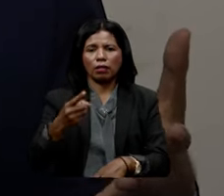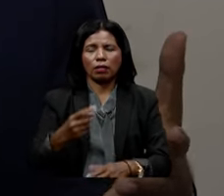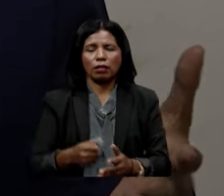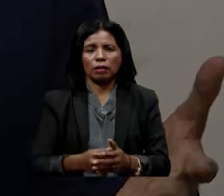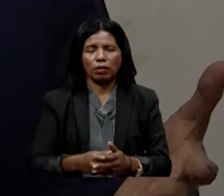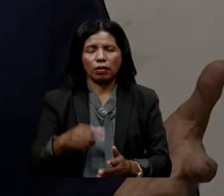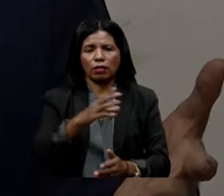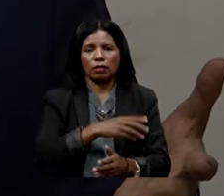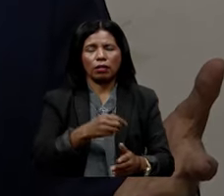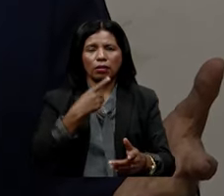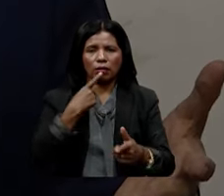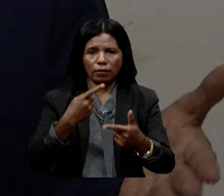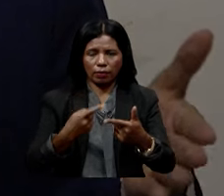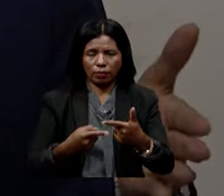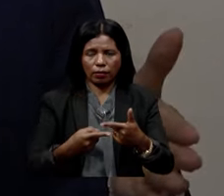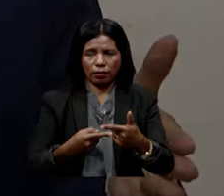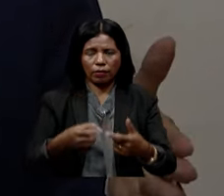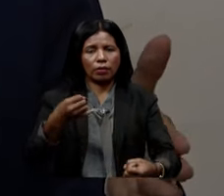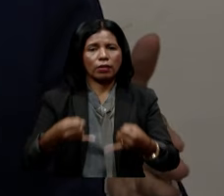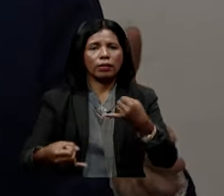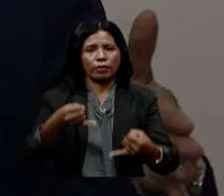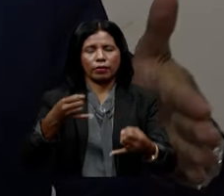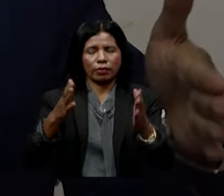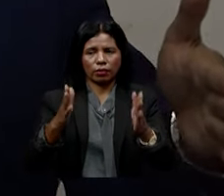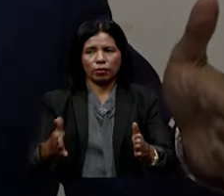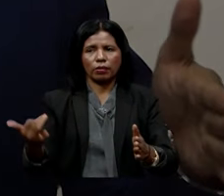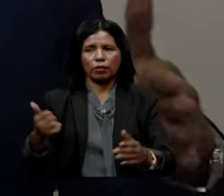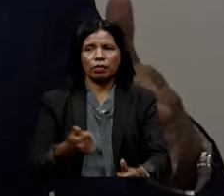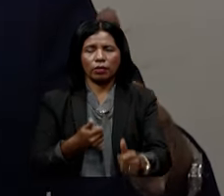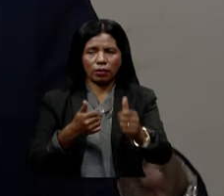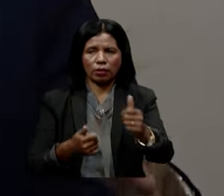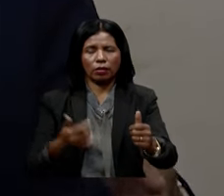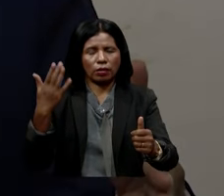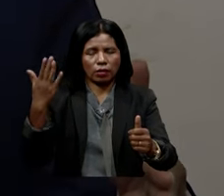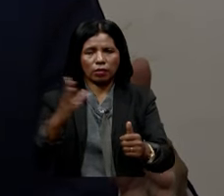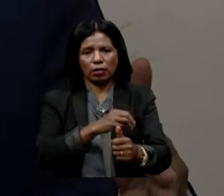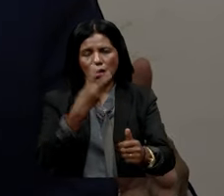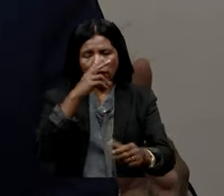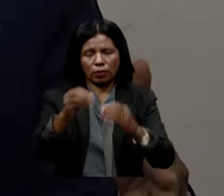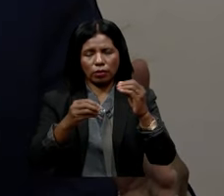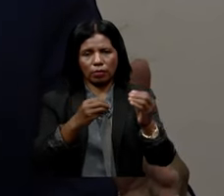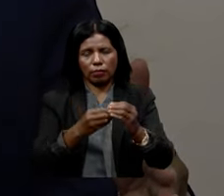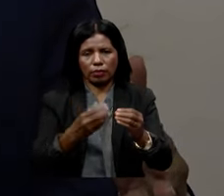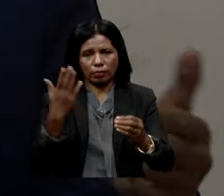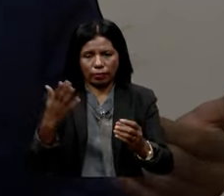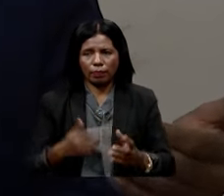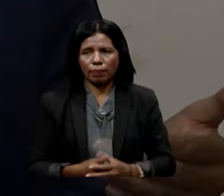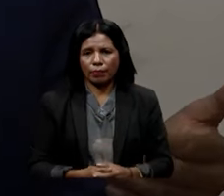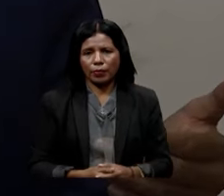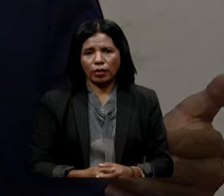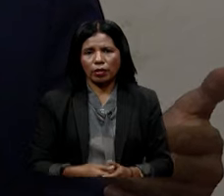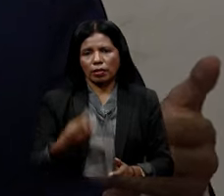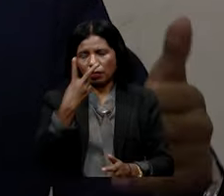Julgamento para produção de prova, né? Juiz, né? Tem que constituir que era de produção de prova, né? Ok? Tá bom, você